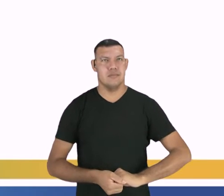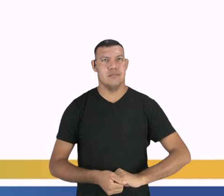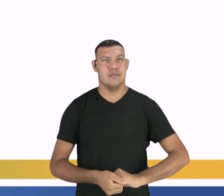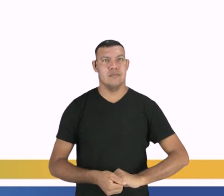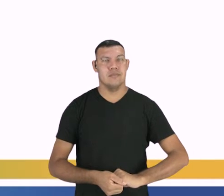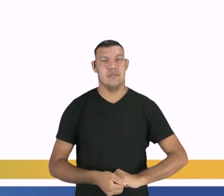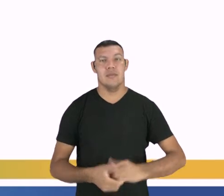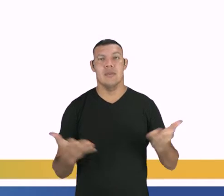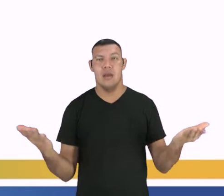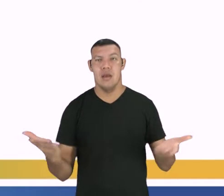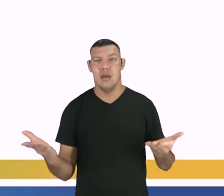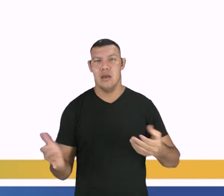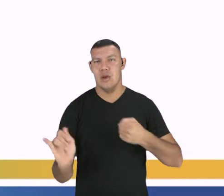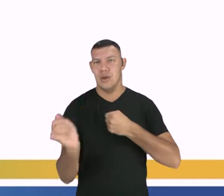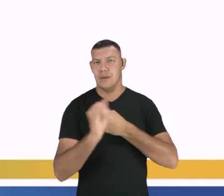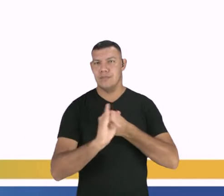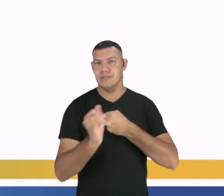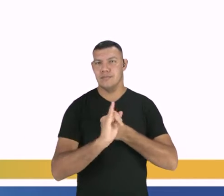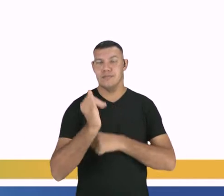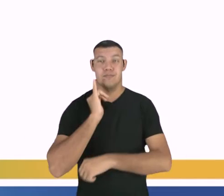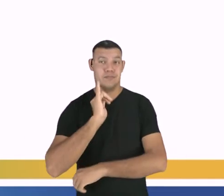A crônica narrativa.